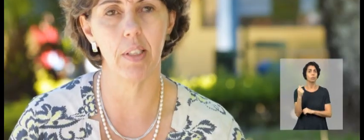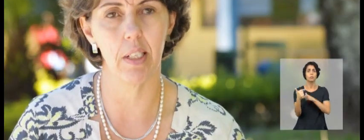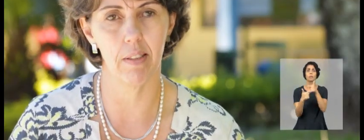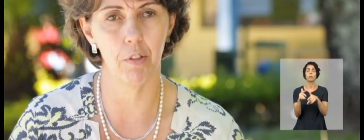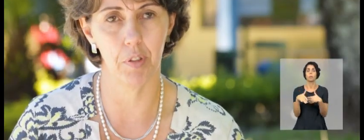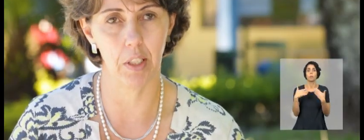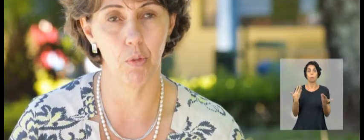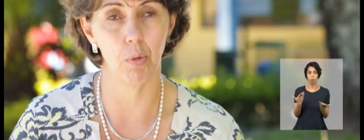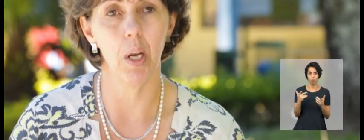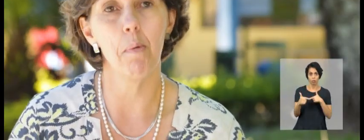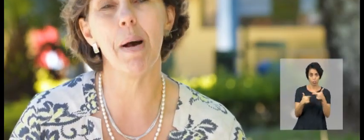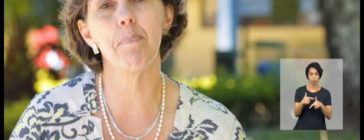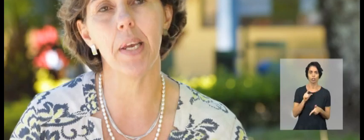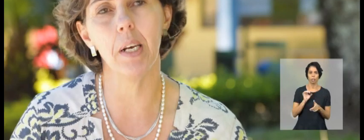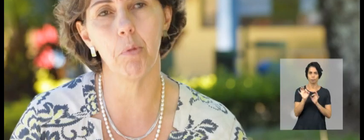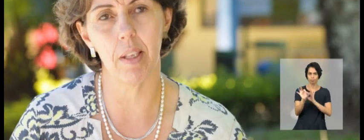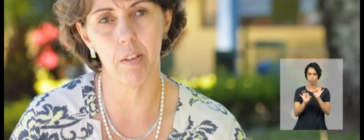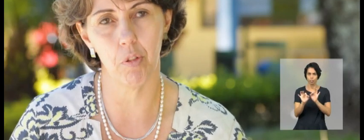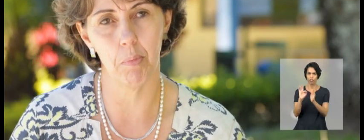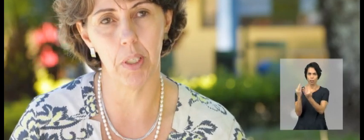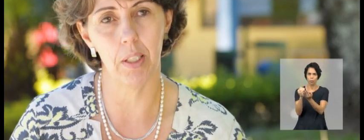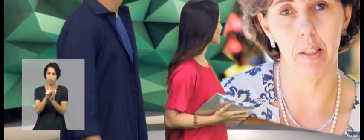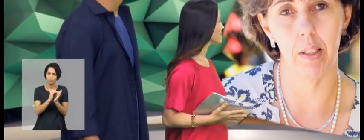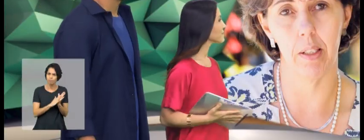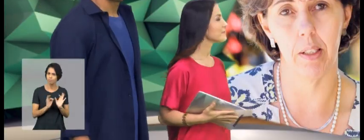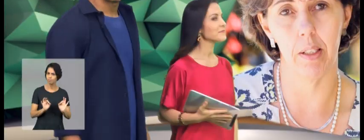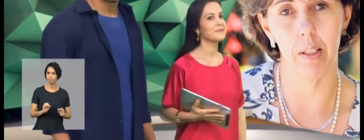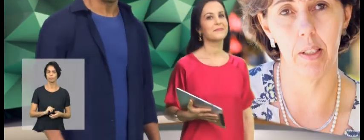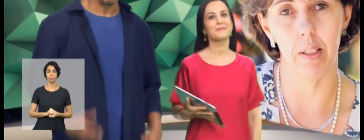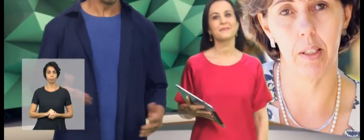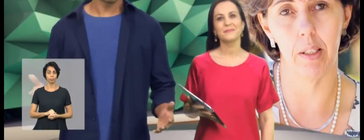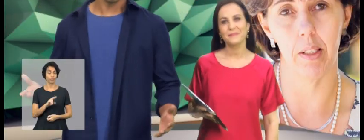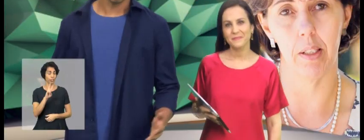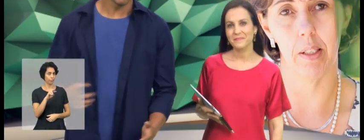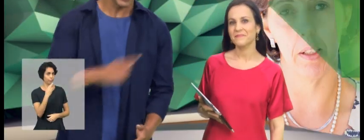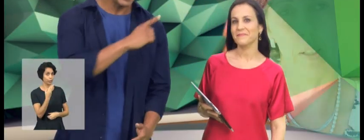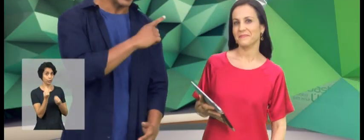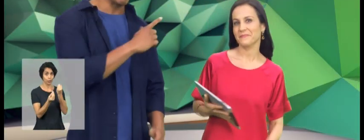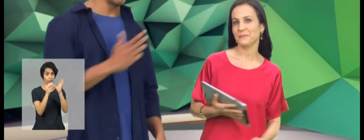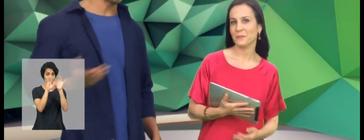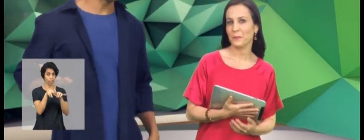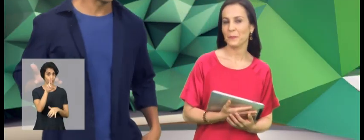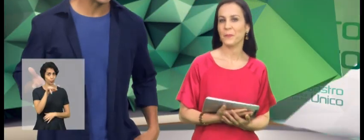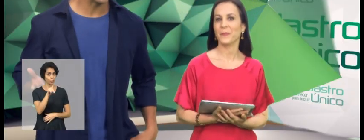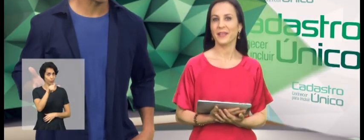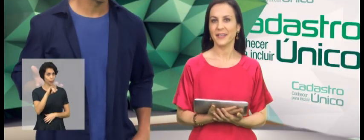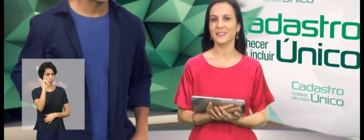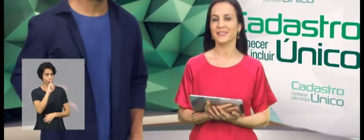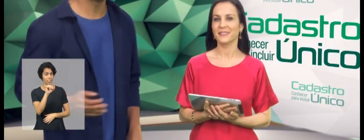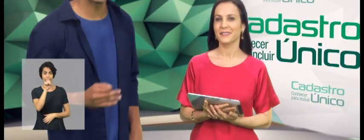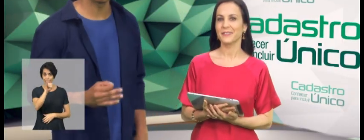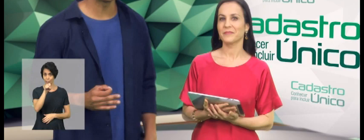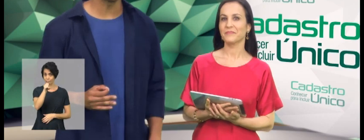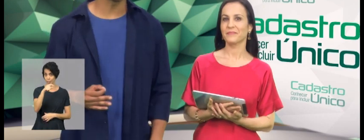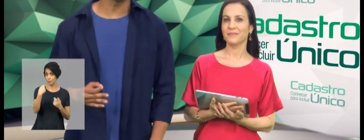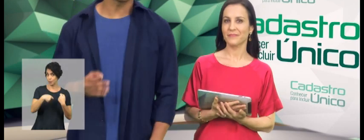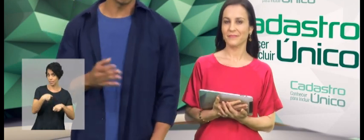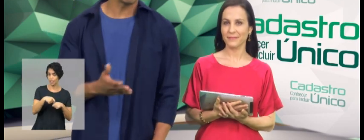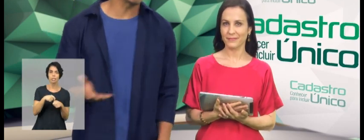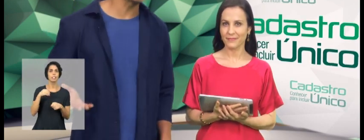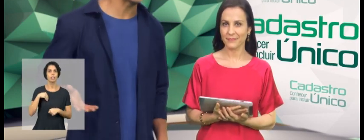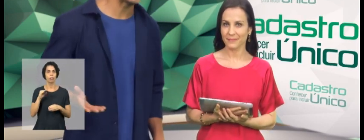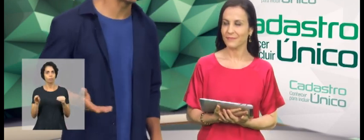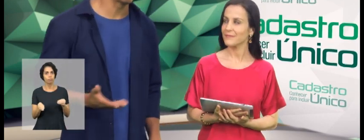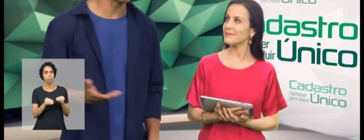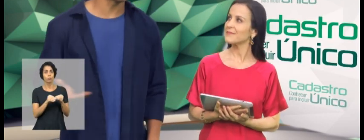trabalho que tem que ser feito? Mapeamos as famílias. Robson. Viu só como o Cadastro Único é importante? Se você precisa de